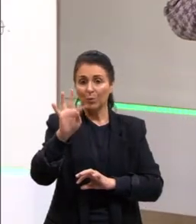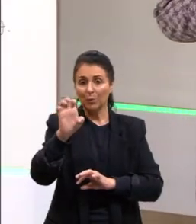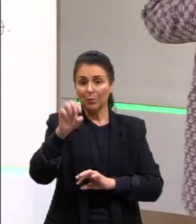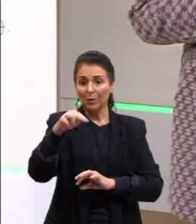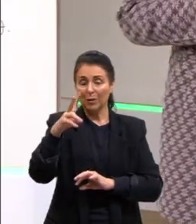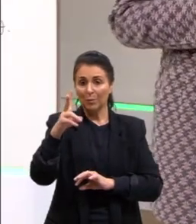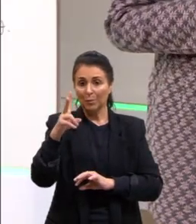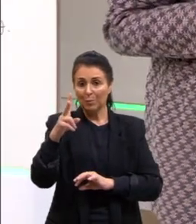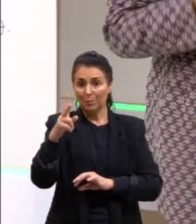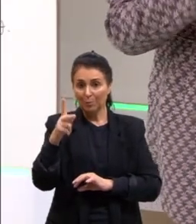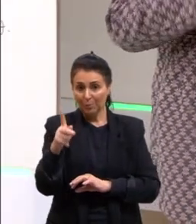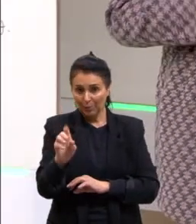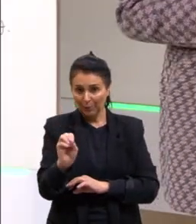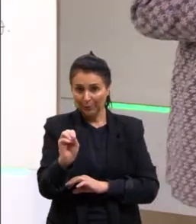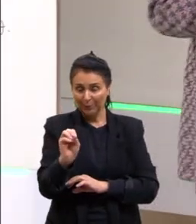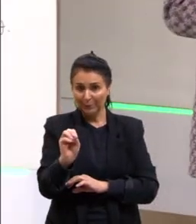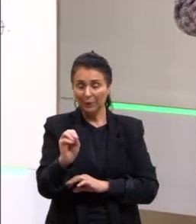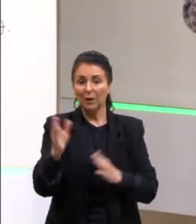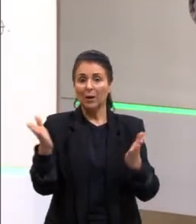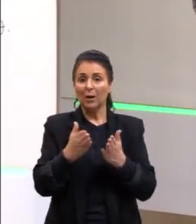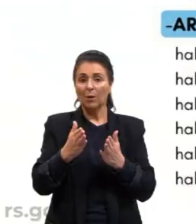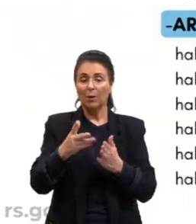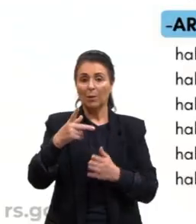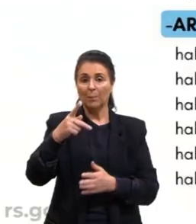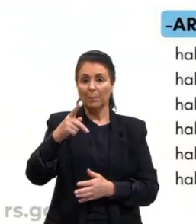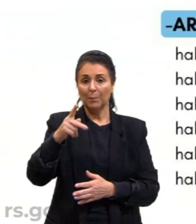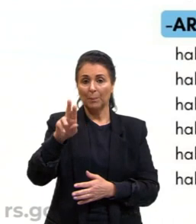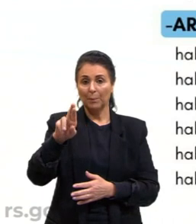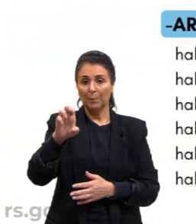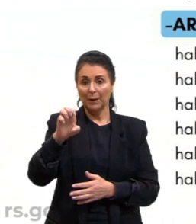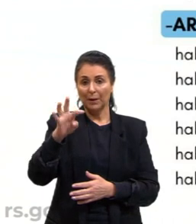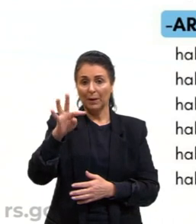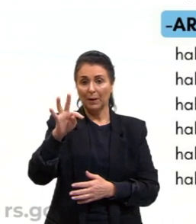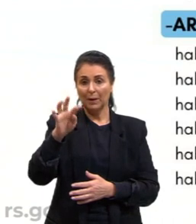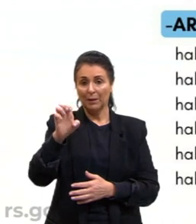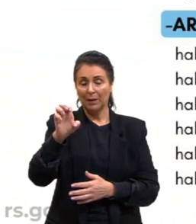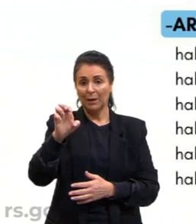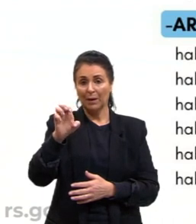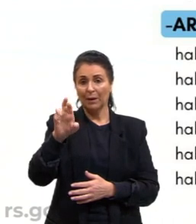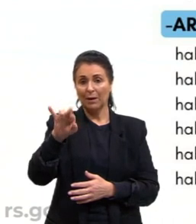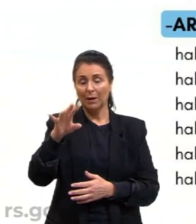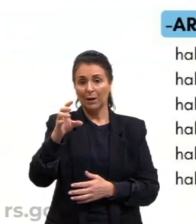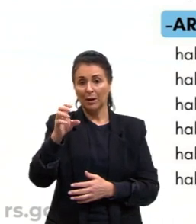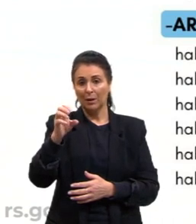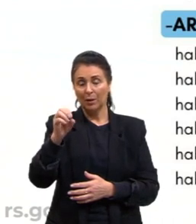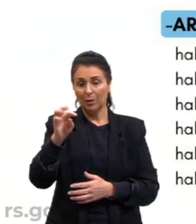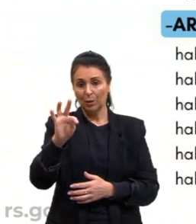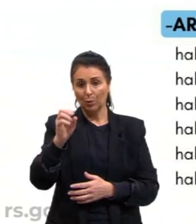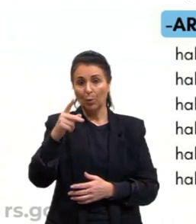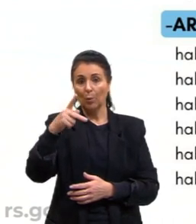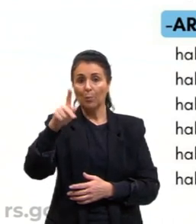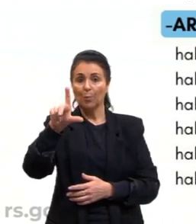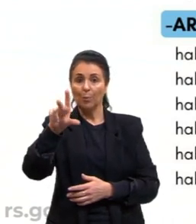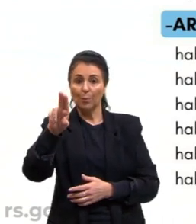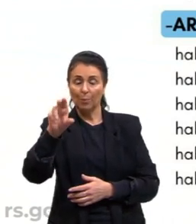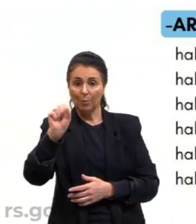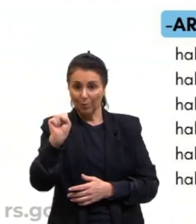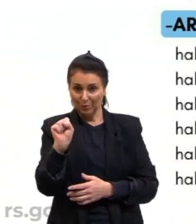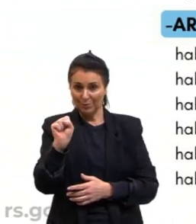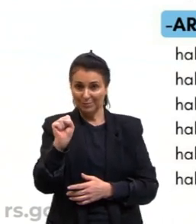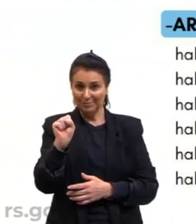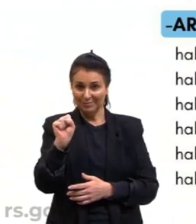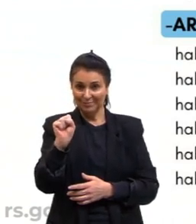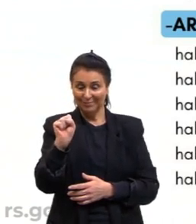indicativo ou algo assim já um pretérito pretérito pluscuamperfecto o Vieira abre lado